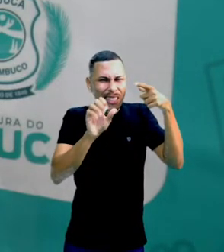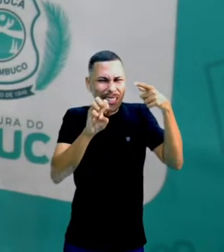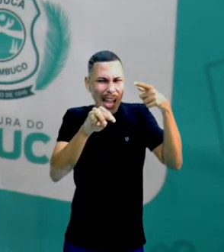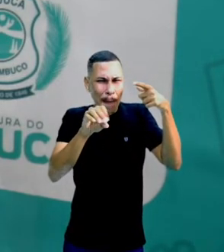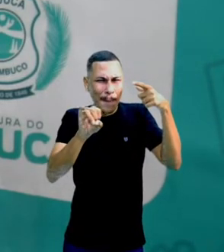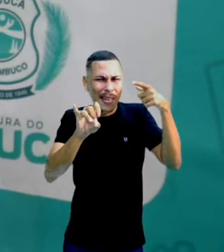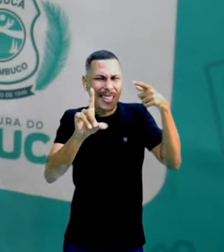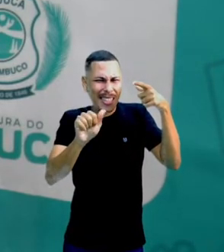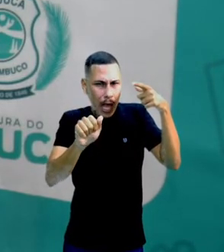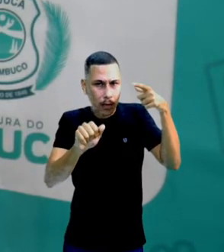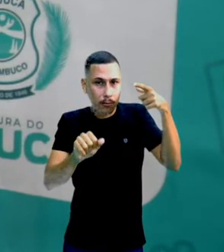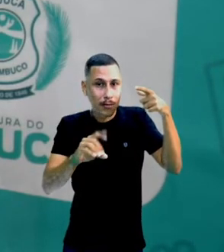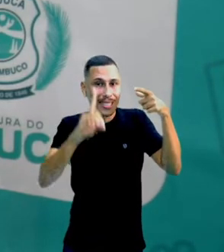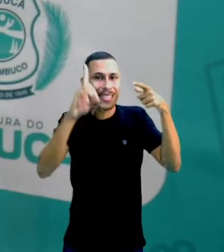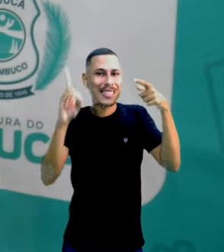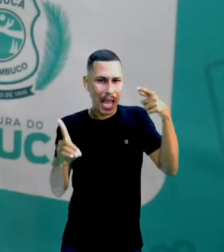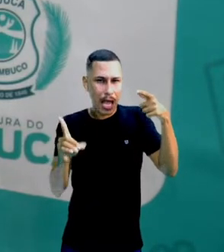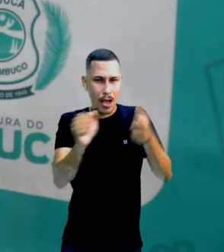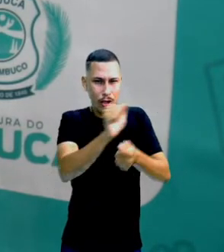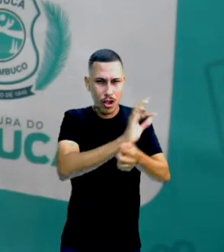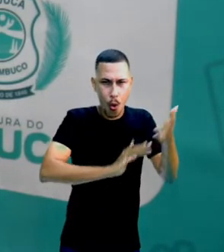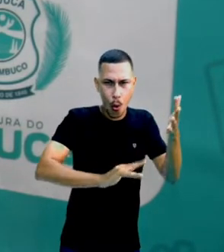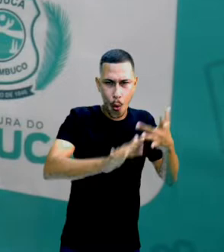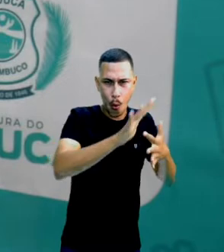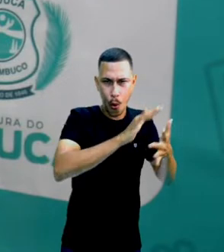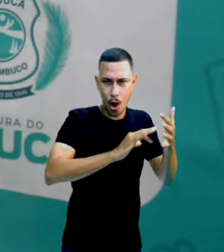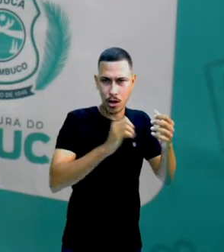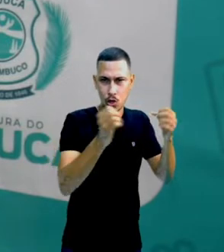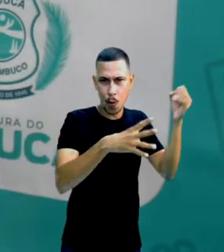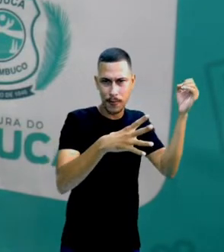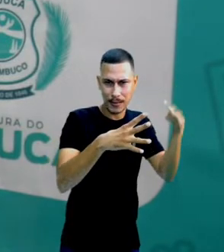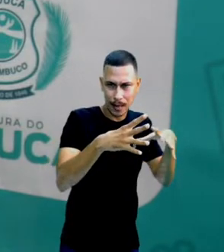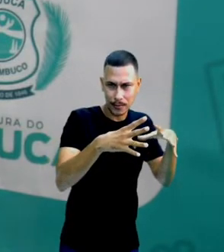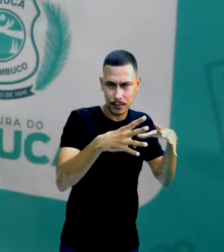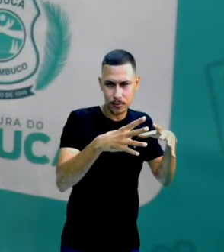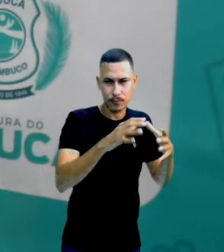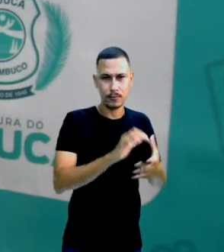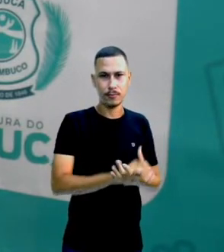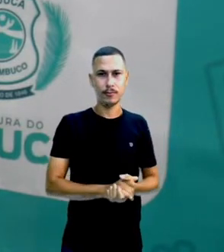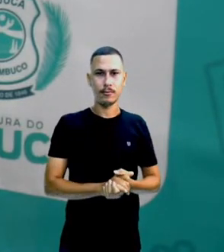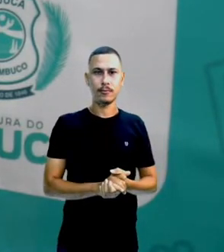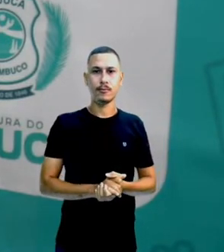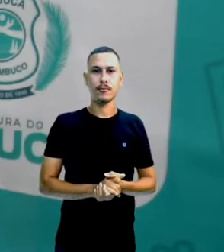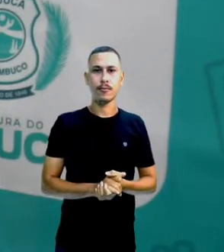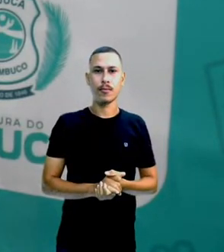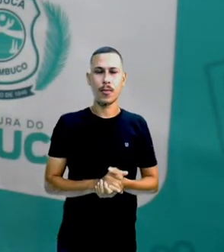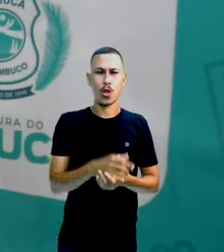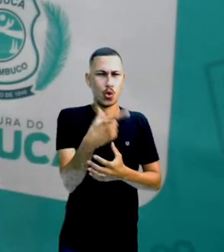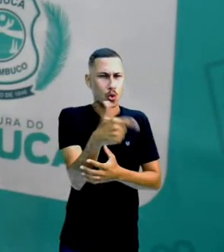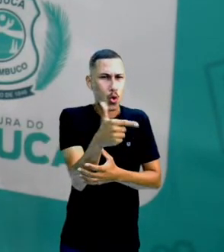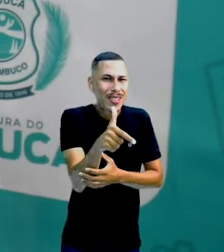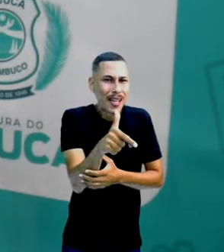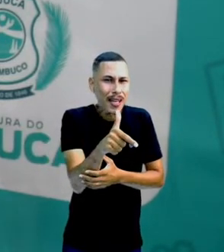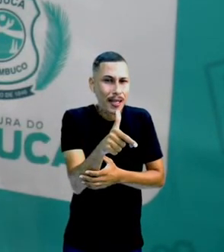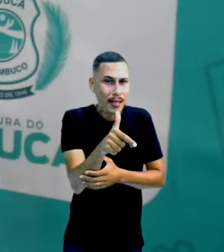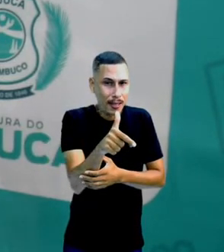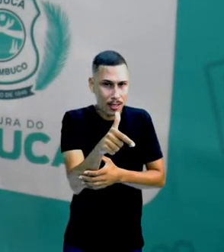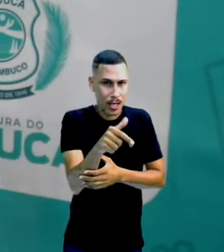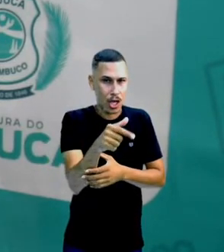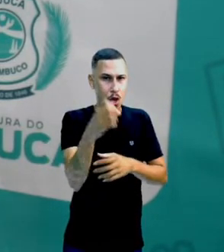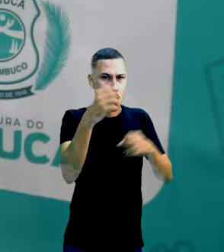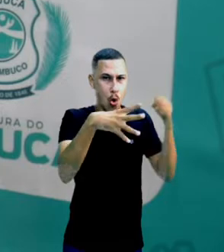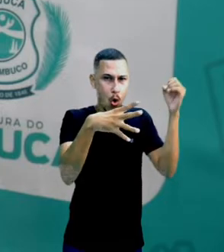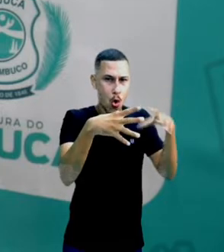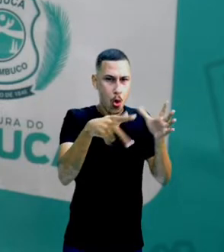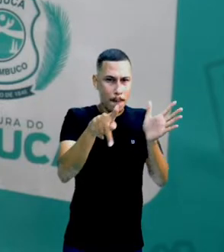Aqui, astros iluminados. Os astros iluminados são aqueles que não possuem luz própria.